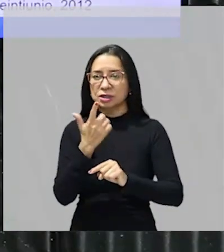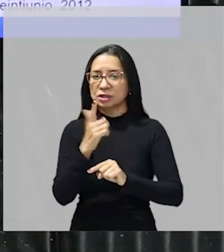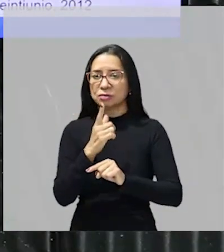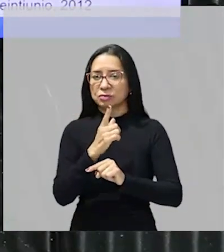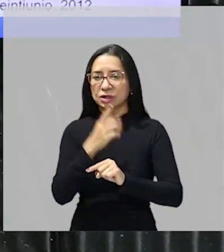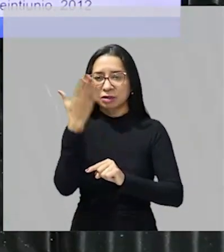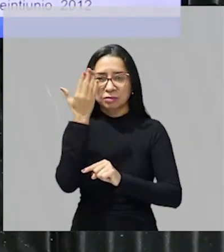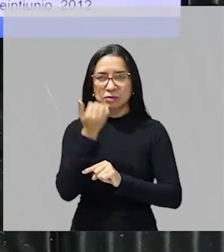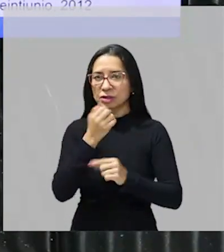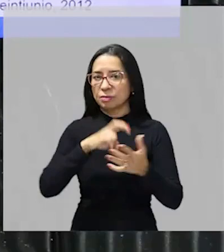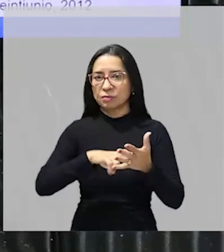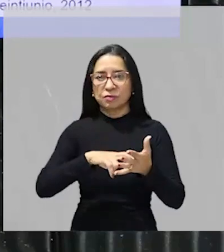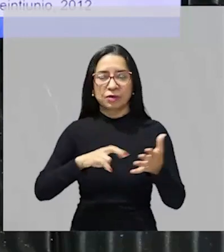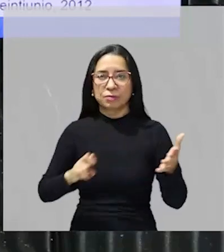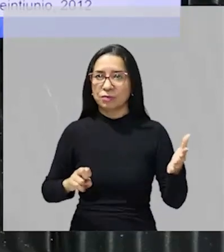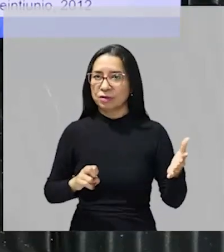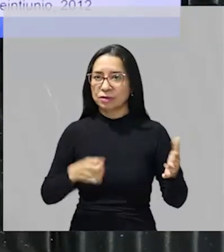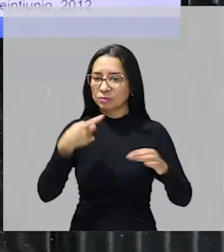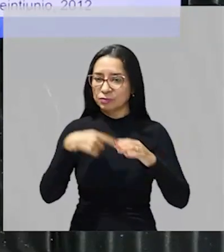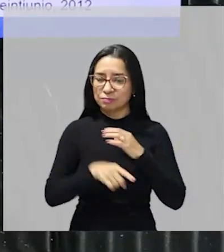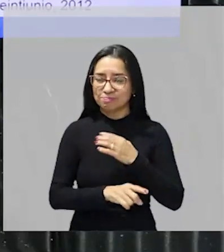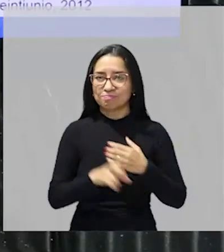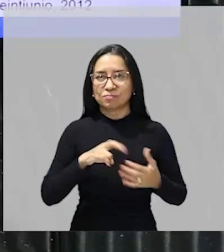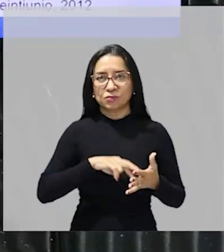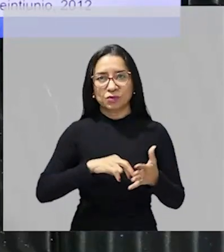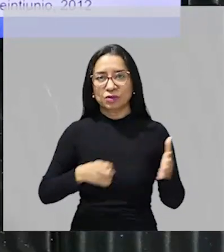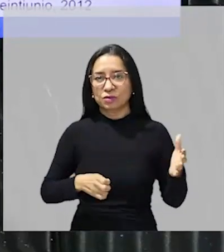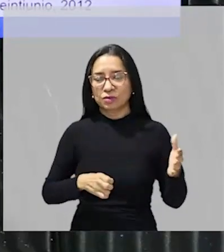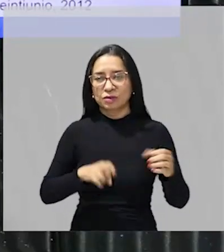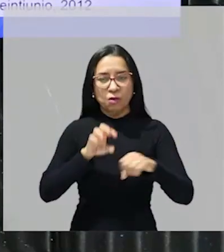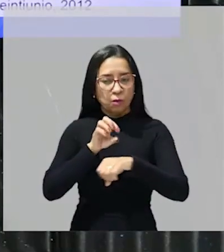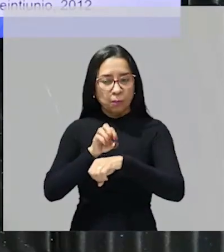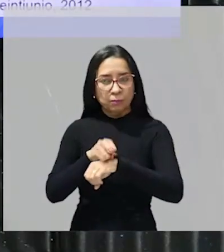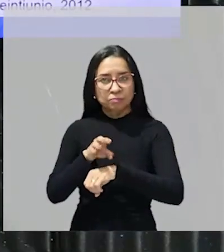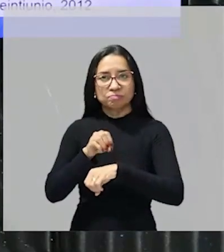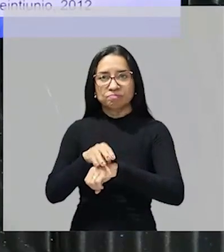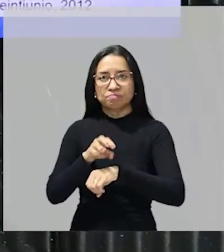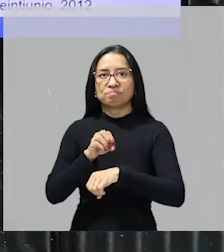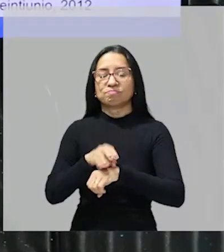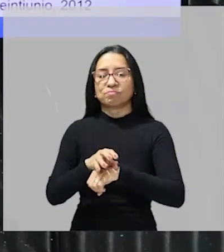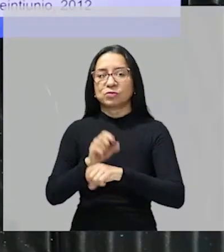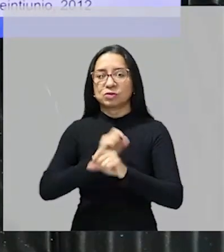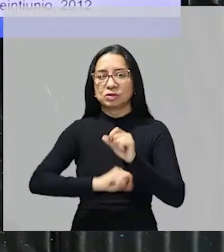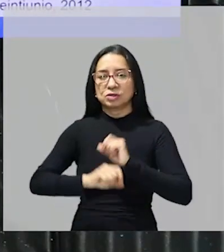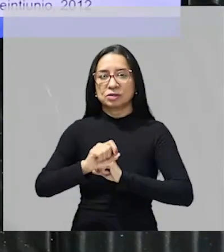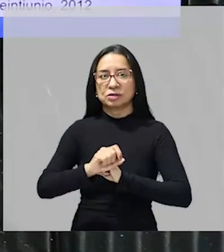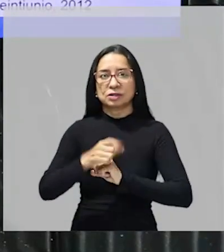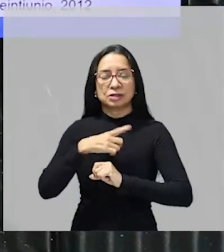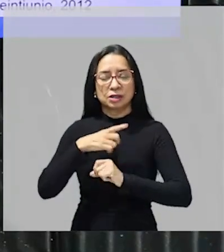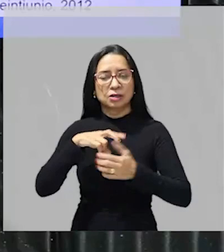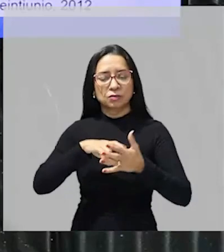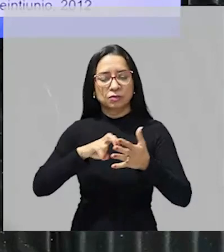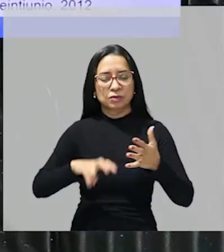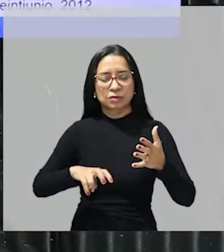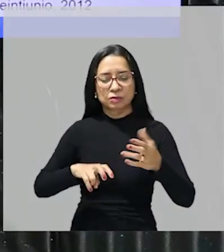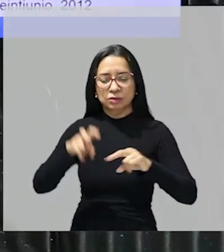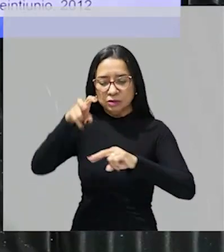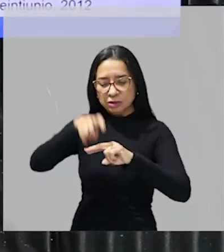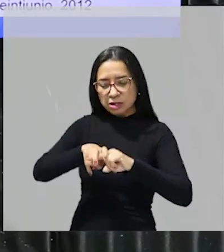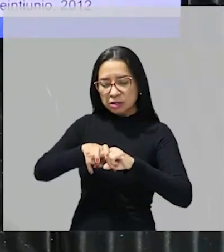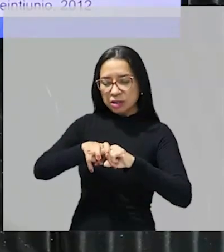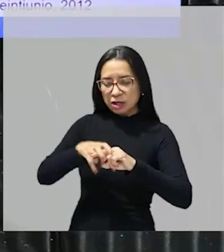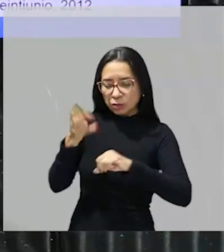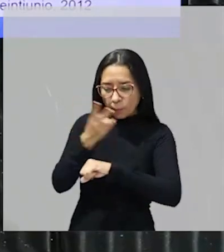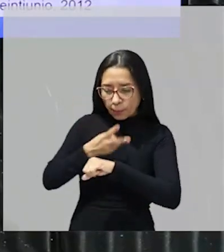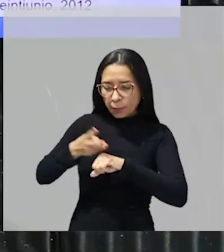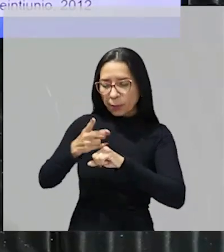repetir as dicas para que você tenha um vocabulário sem ter que ficar sentado com a cabeça enfiada no dicionário,